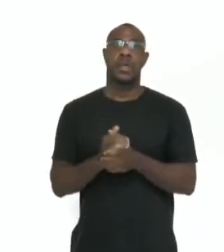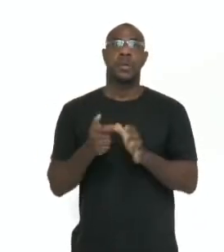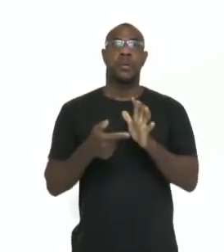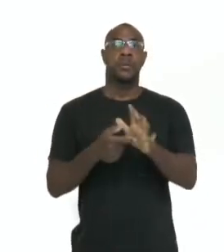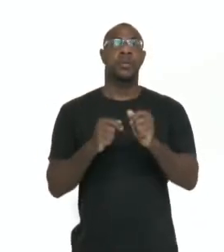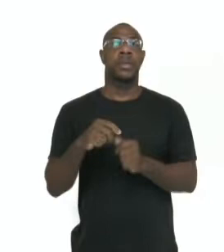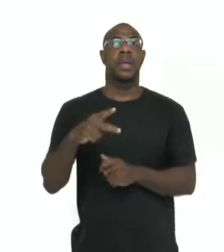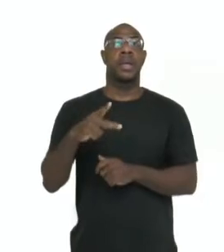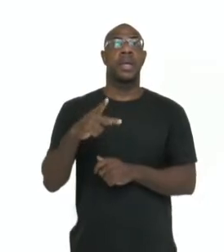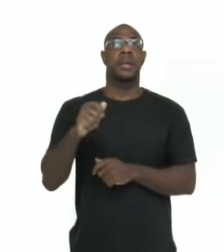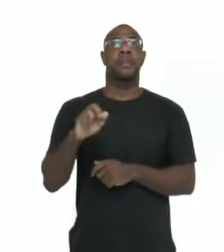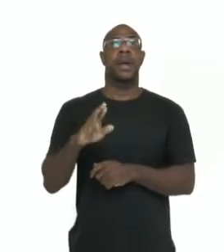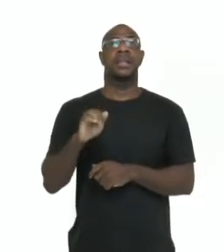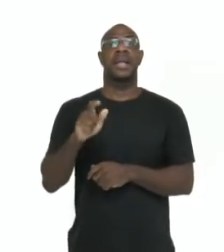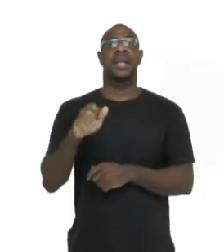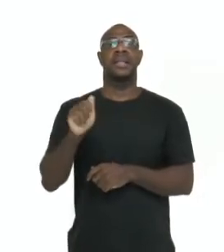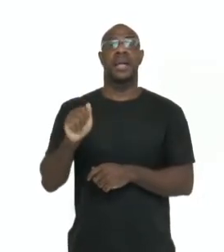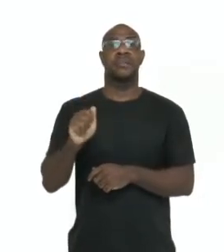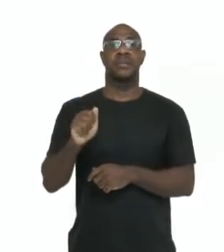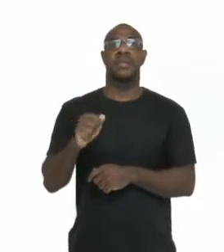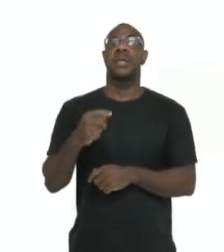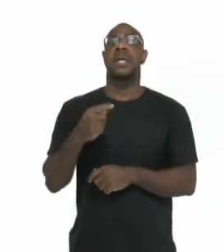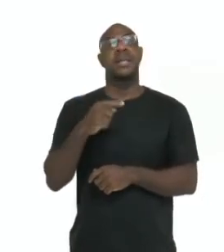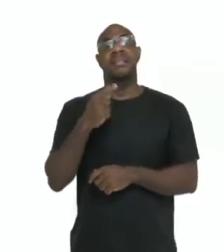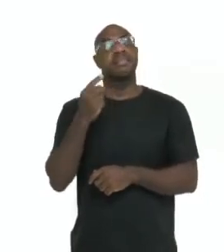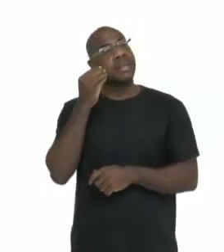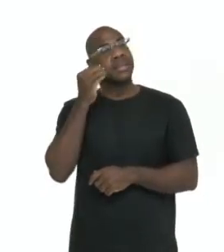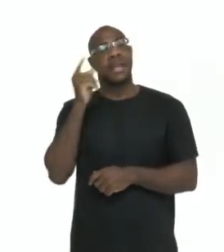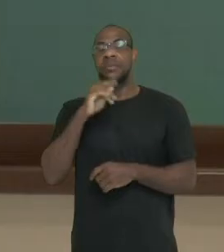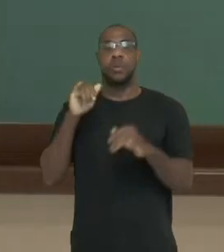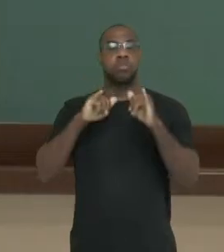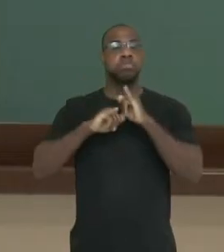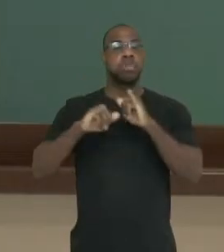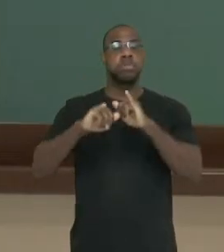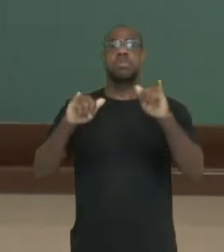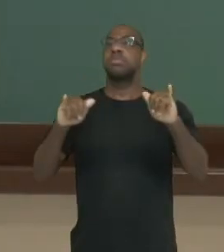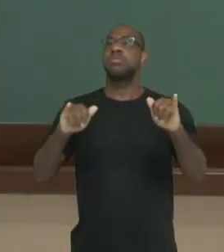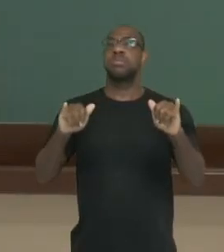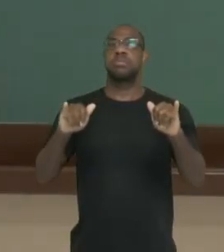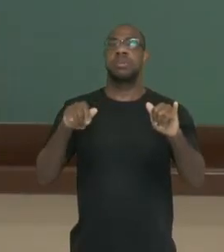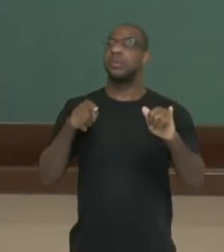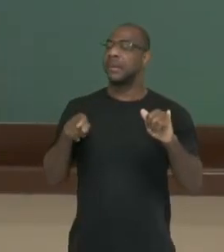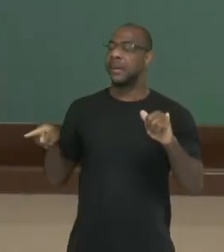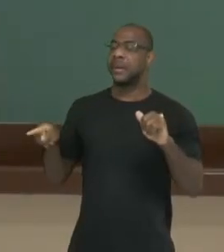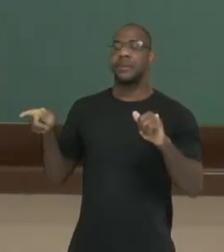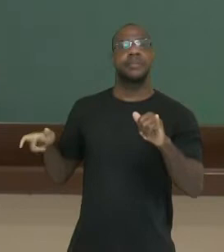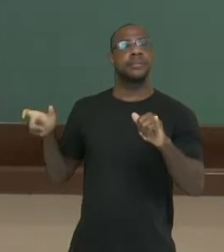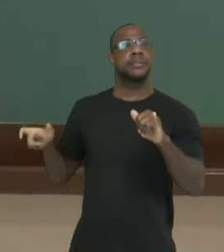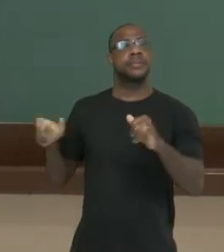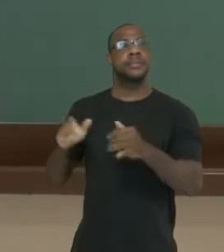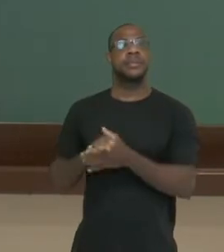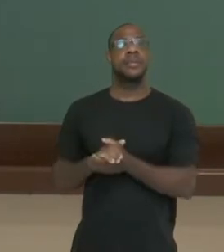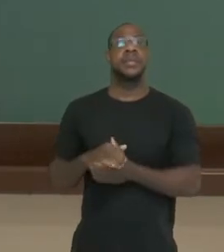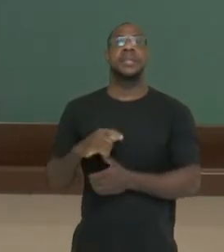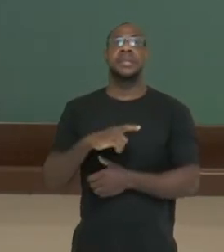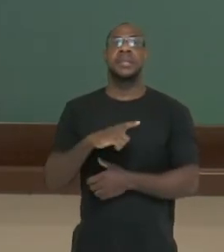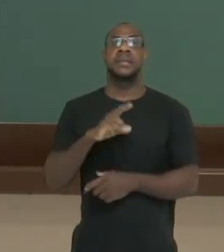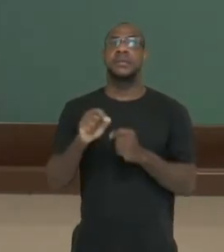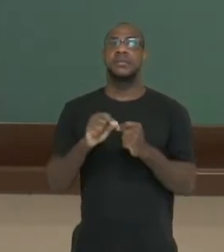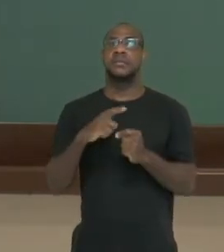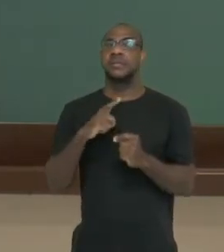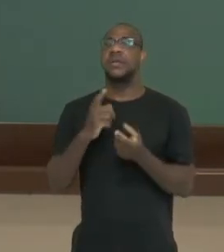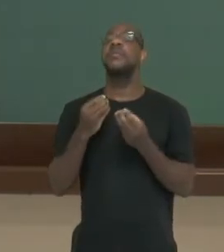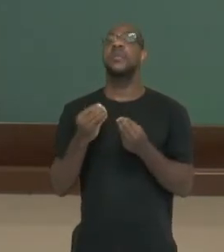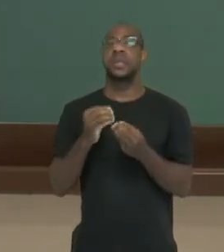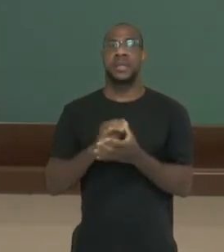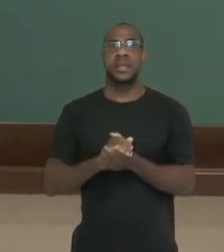parcialidade, ao tentar não divulgar a fala completa do goleiro, né? Então a emissora teve ali uma